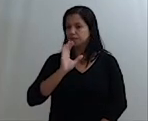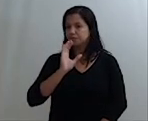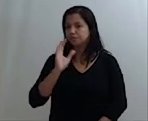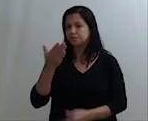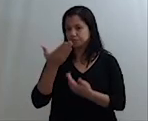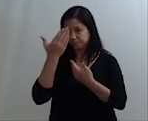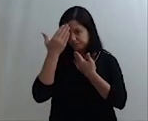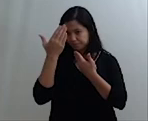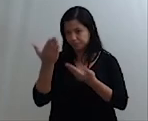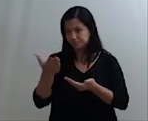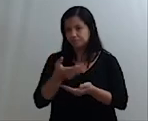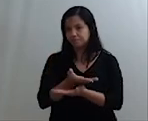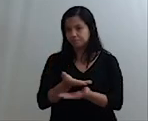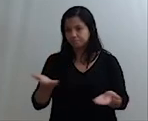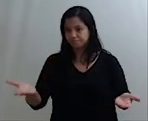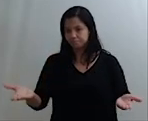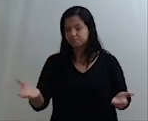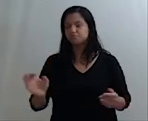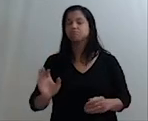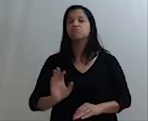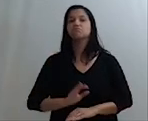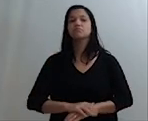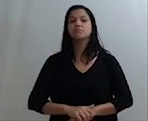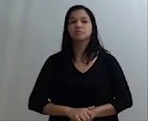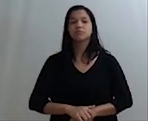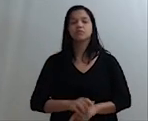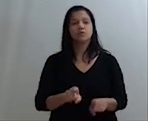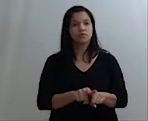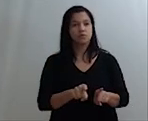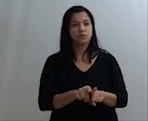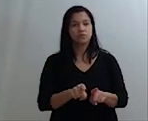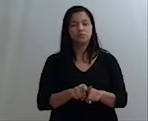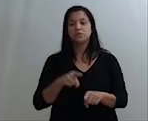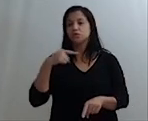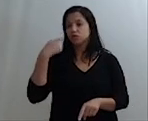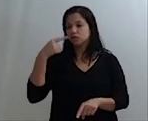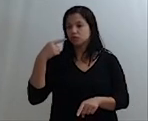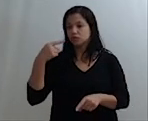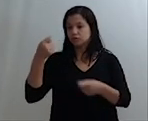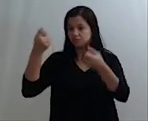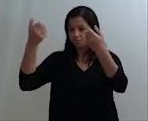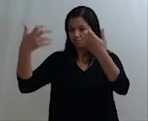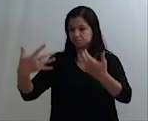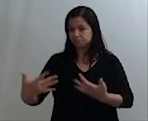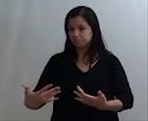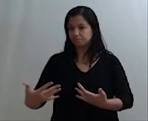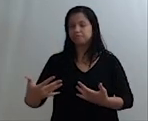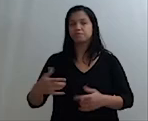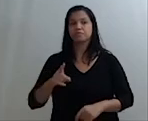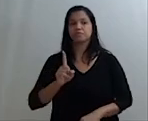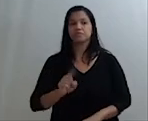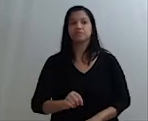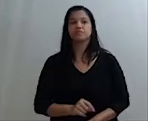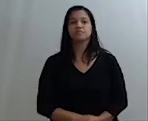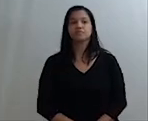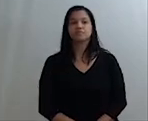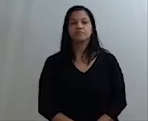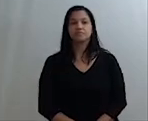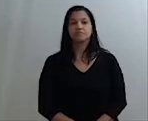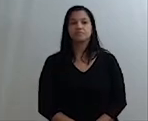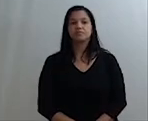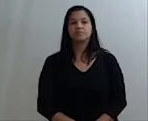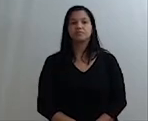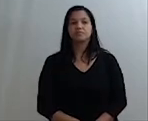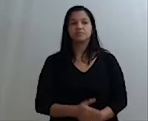excelência os demais ministros a senhora ministra e o advogado que fez aist ação a a colega sub